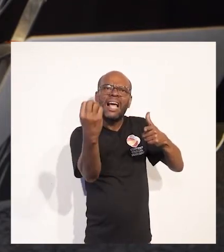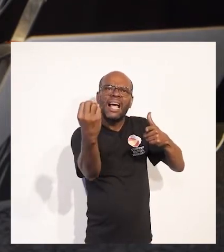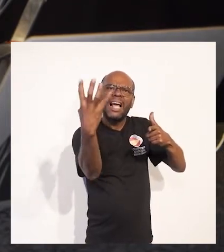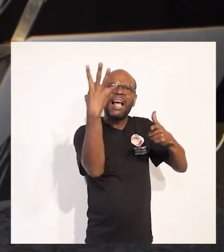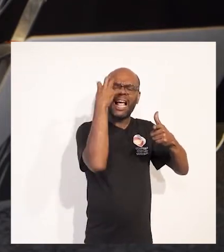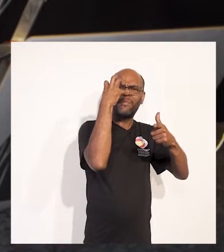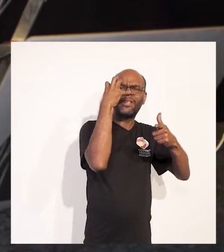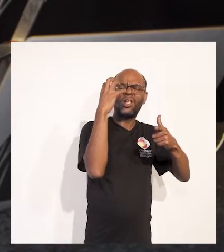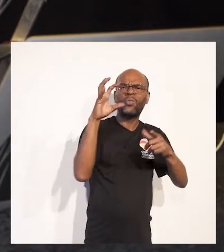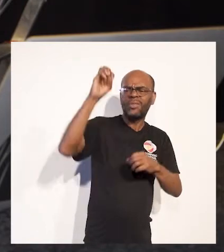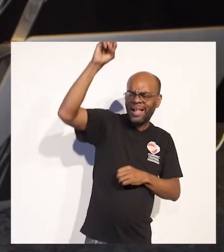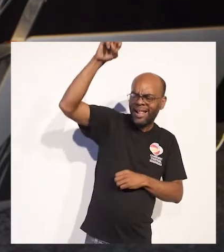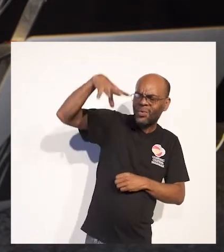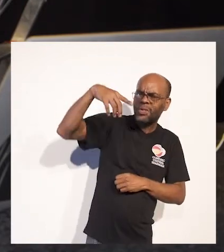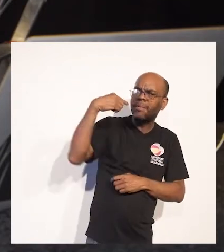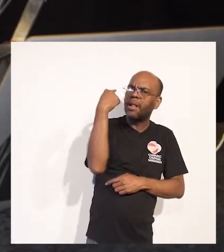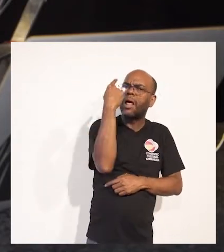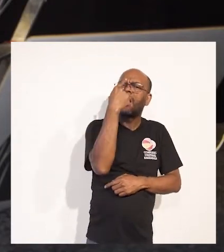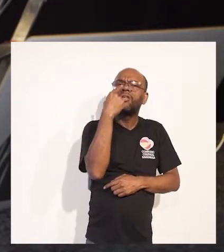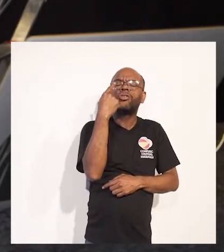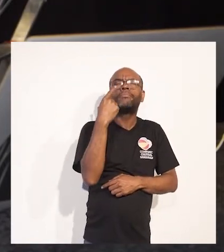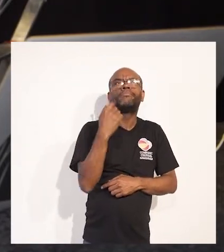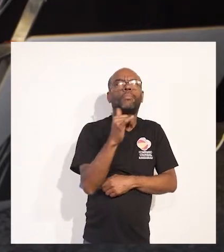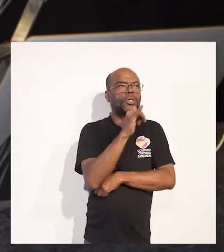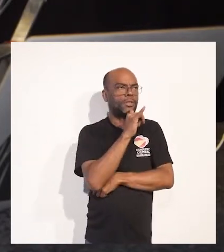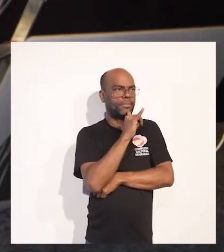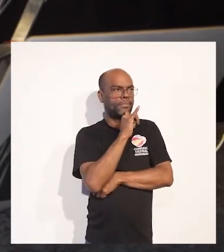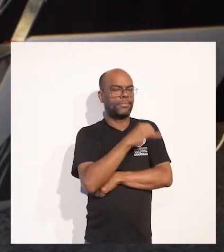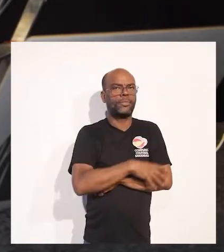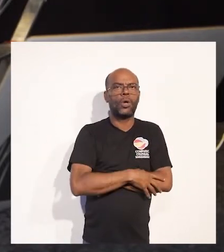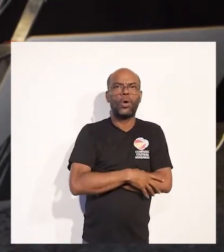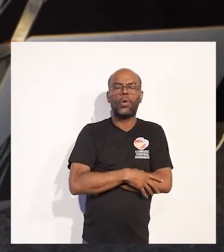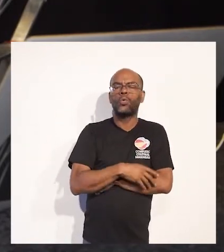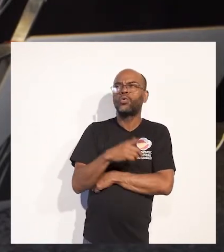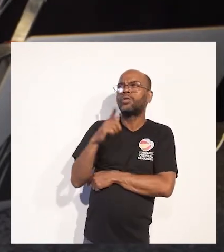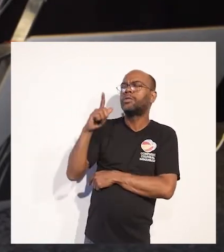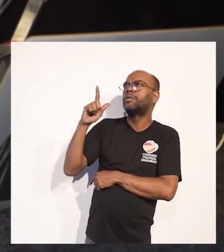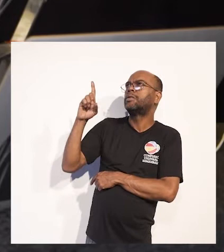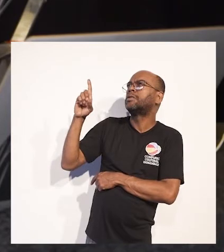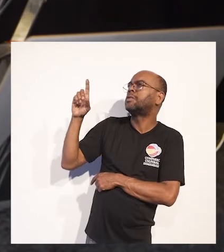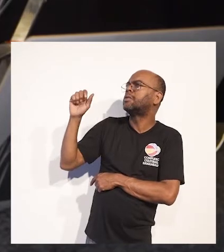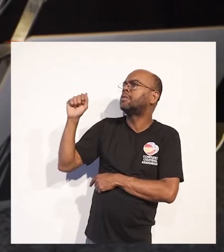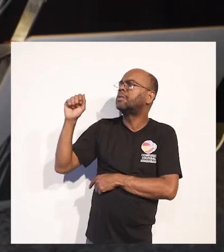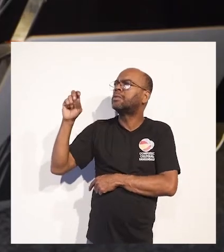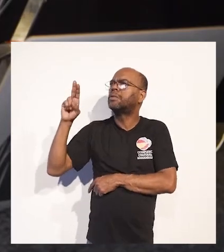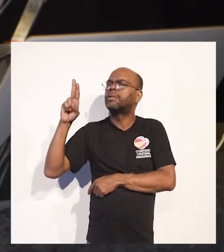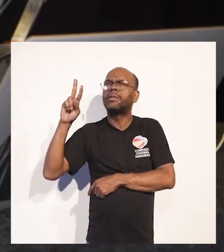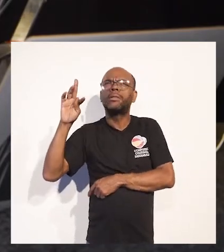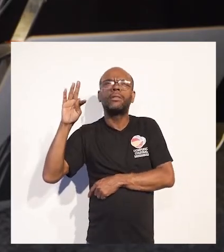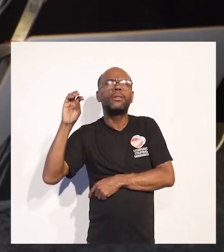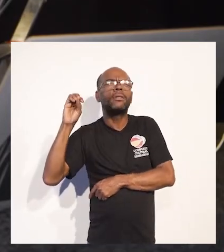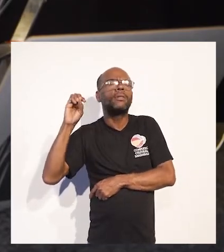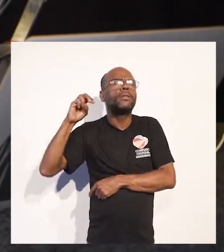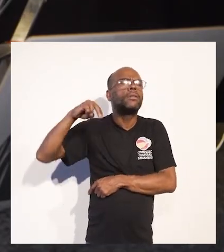captação de luz pela retina, como por exemplo, os daltônicos. Os daltônicos, eles têm